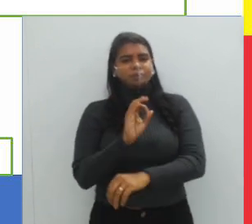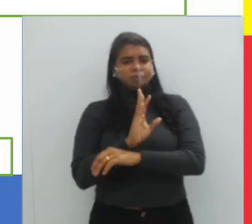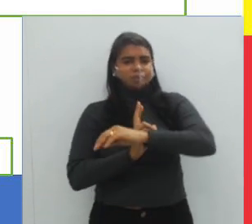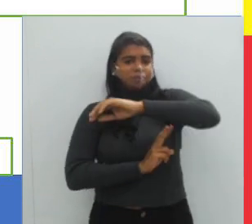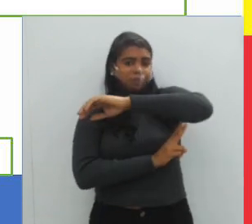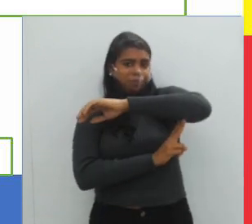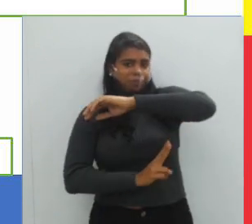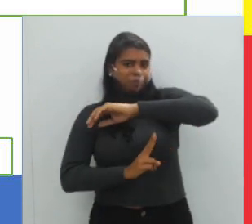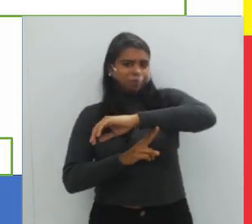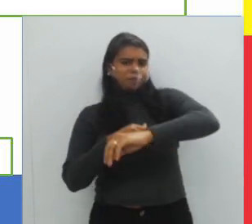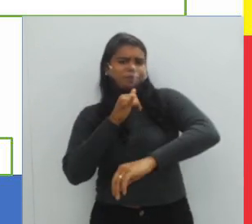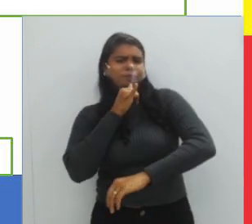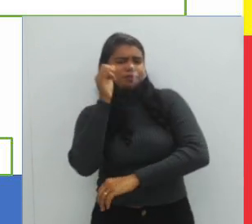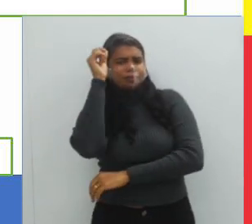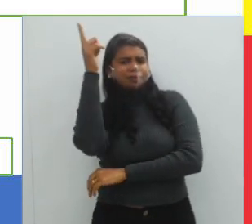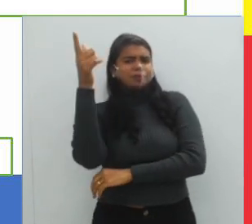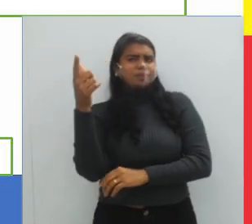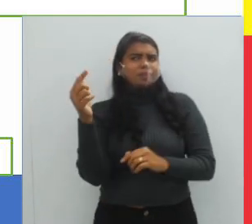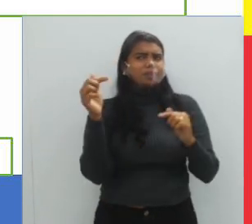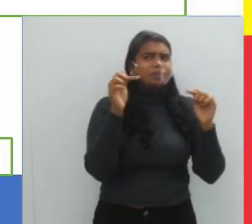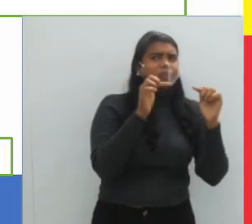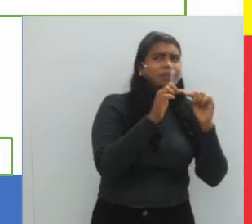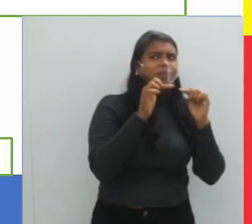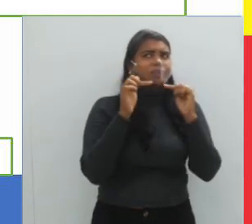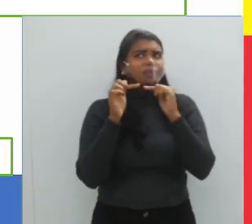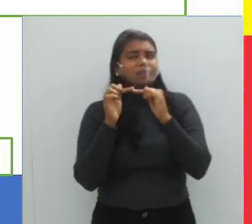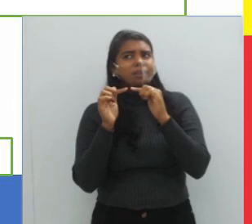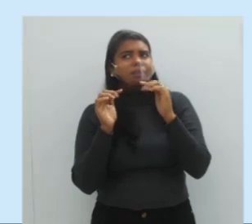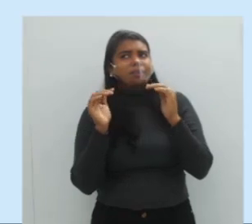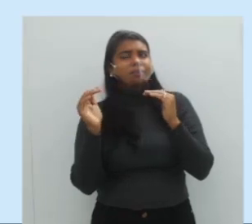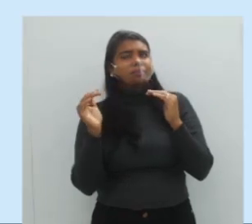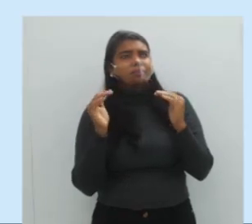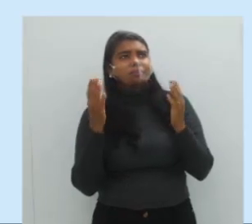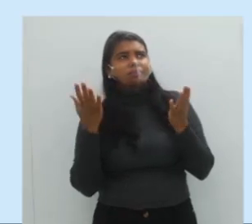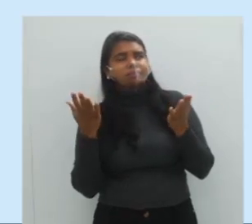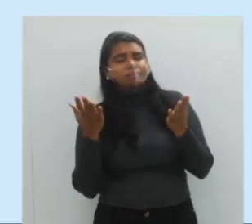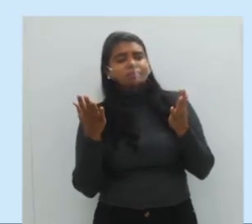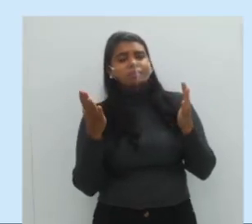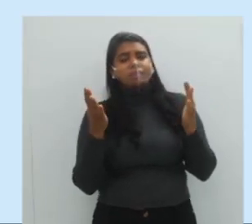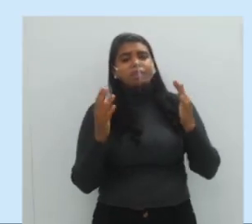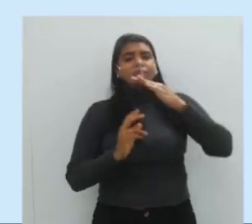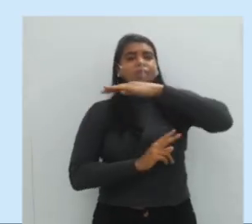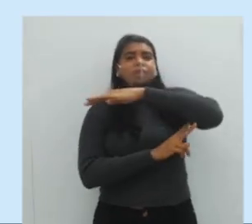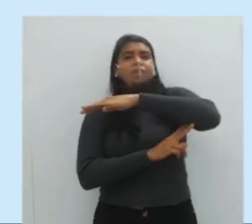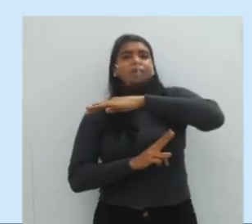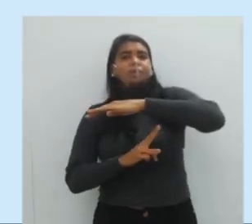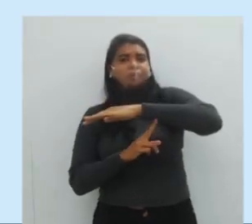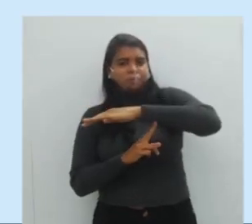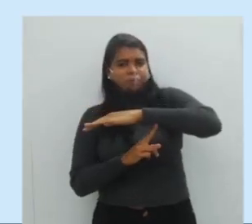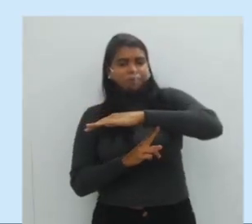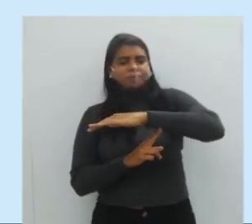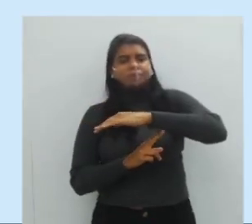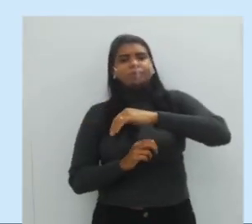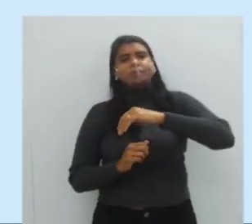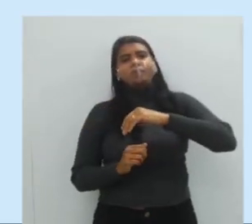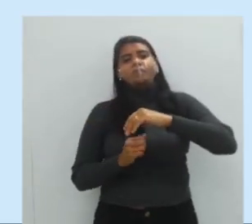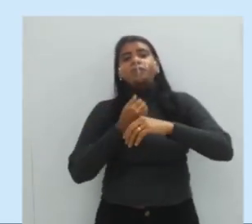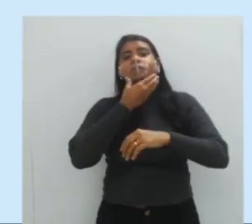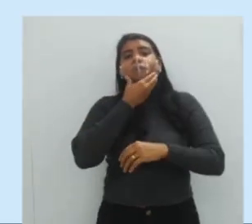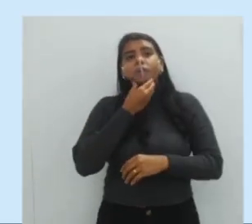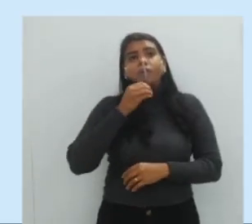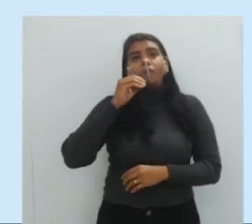foto de uma ponte, né? Essa questão, a ideia de ligar a ponte, a